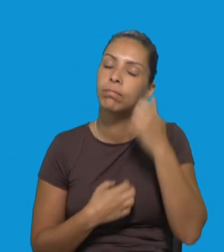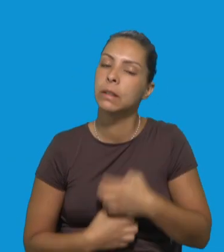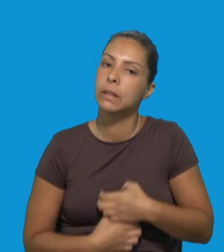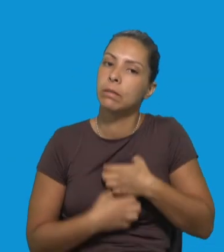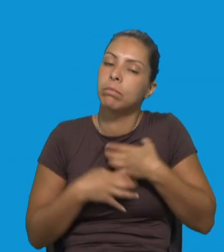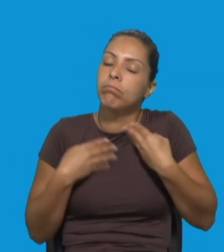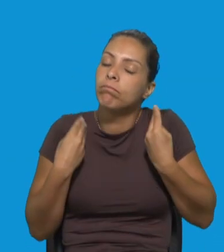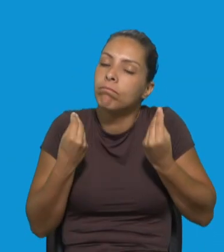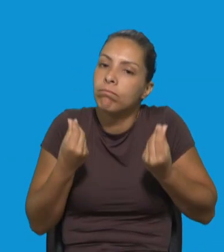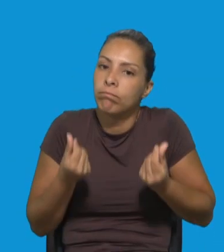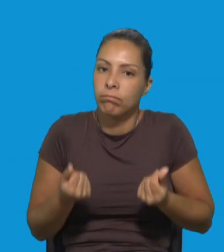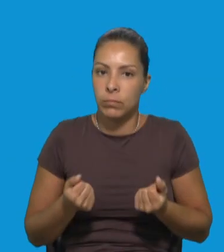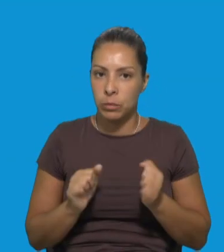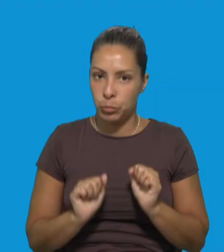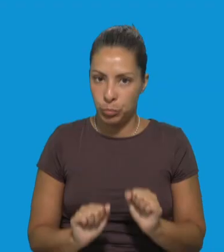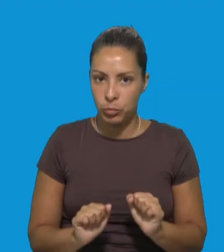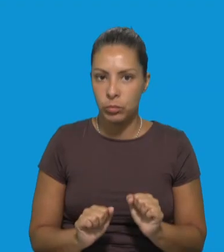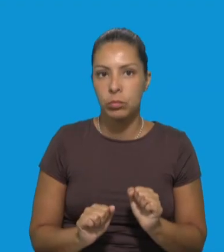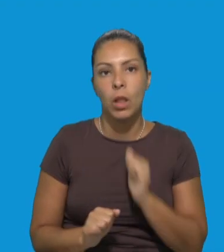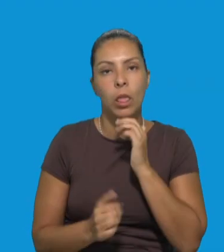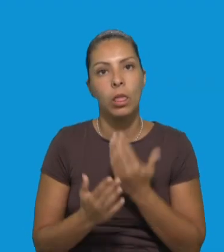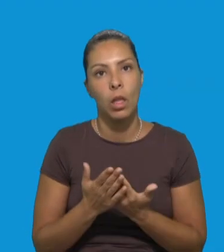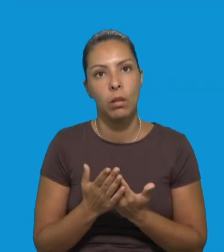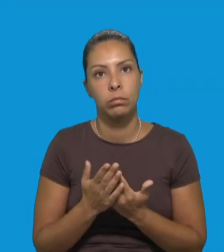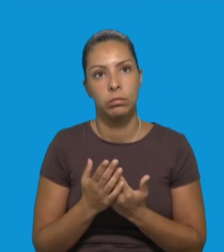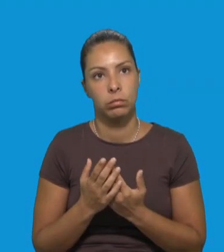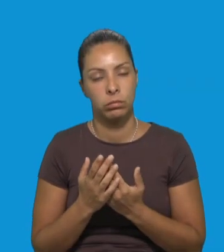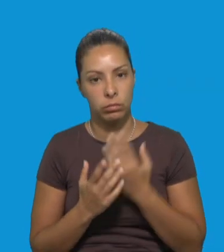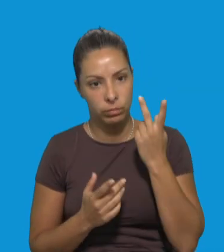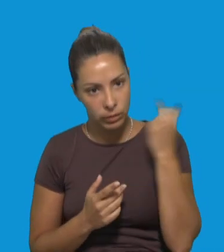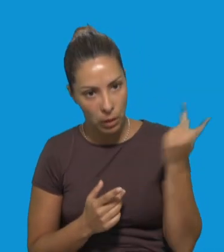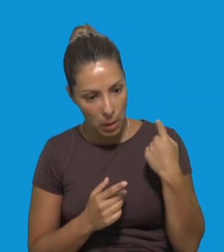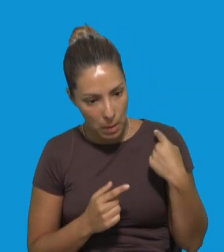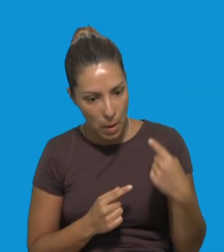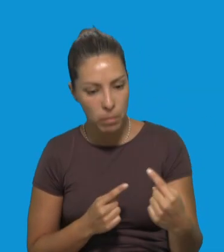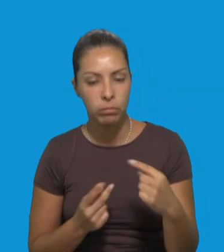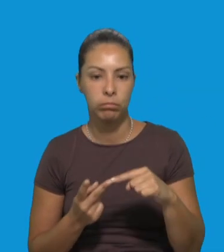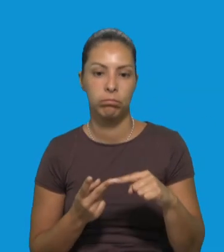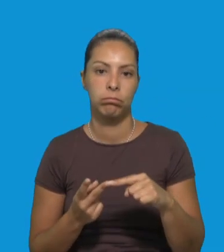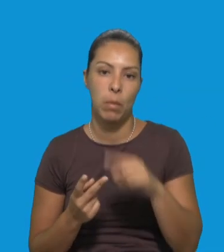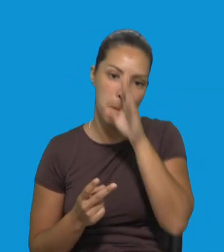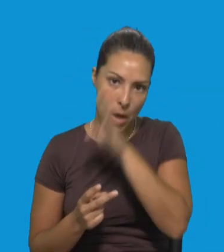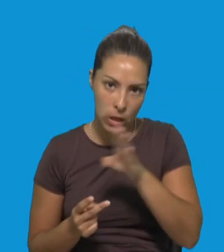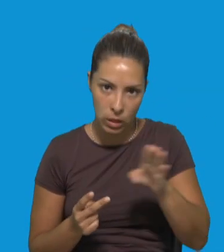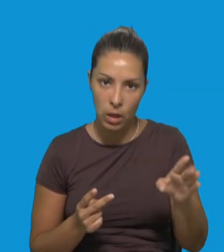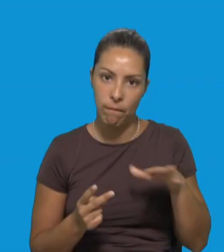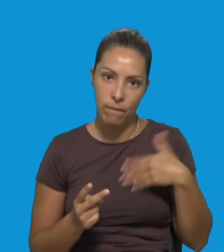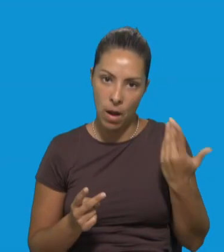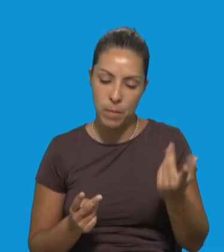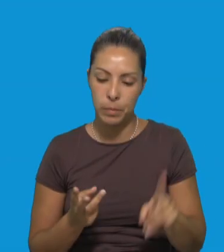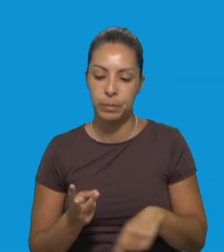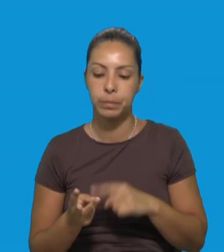para depois podermos viver, aplicar e a partir do